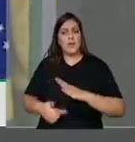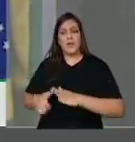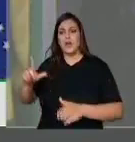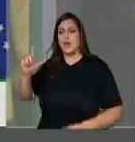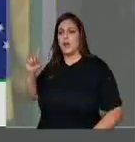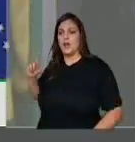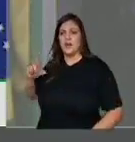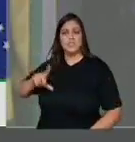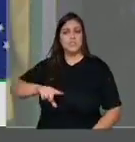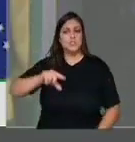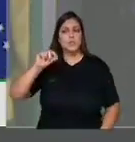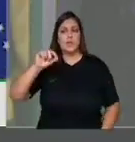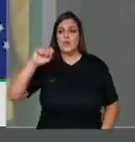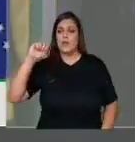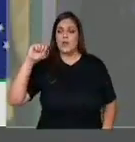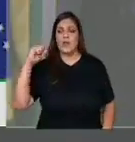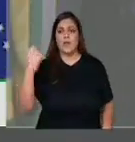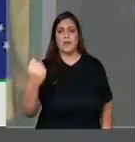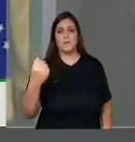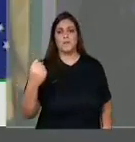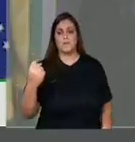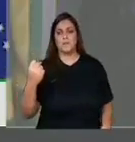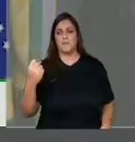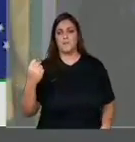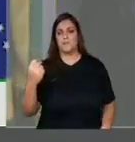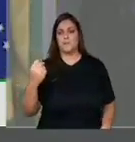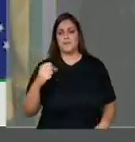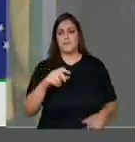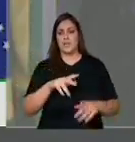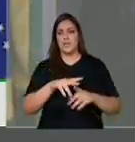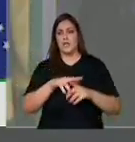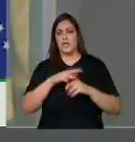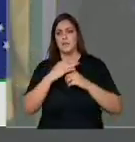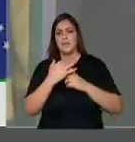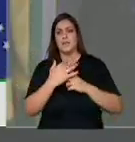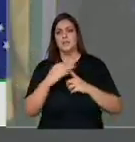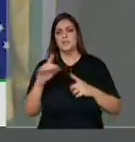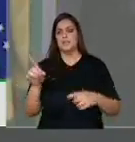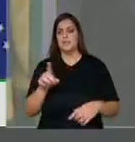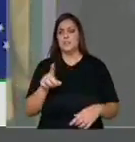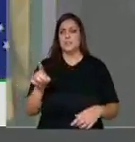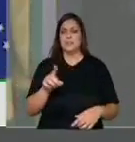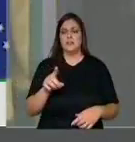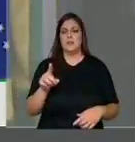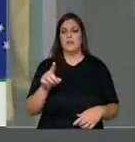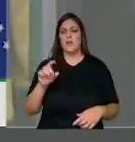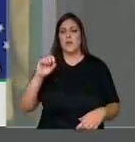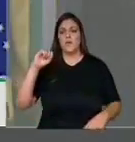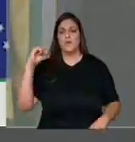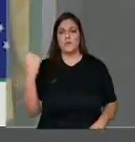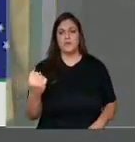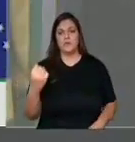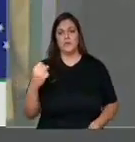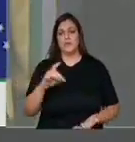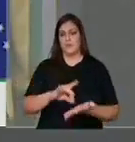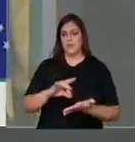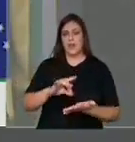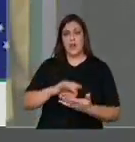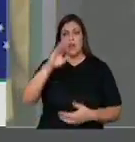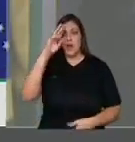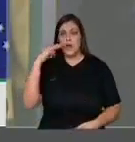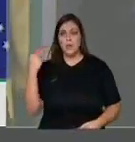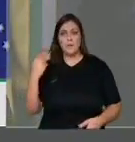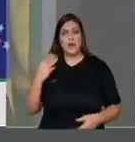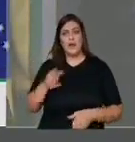às práticas socialistas, comunistas, propaganda por Karl Marx, que, aliás, ele não deu a receita do bolo.